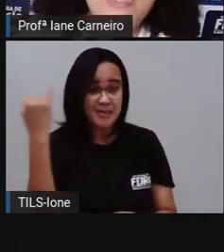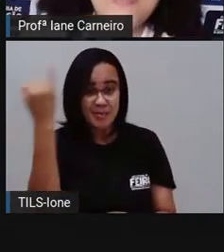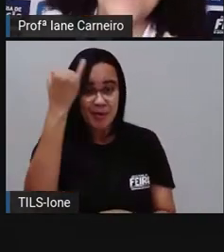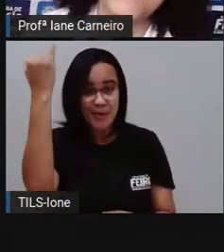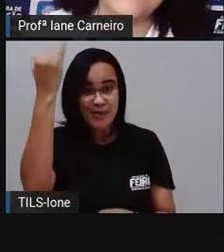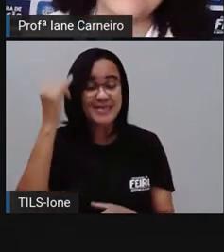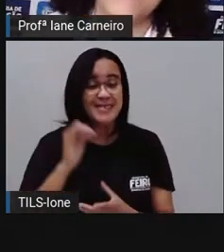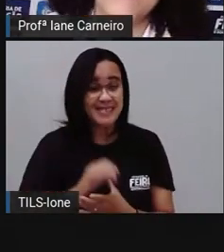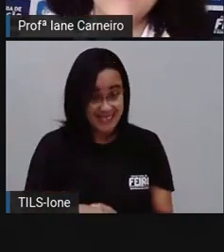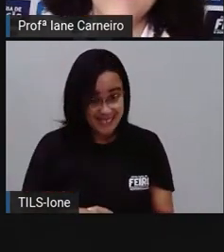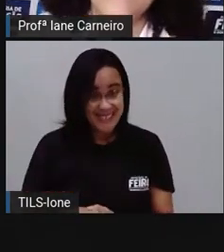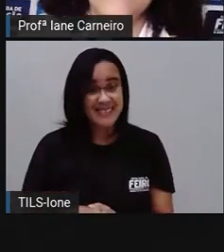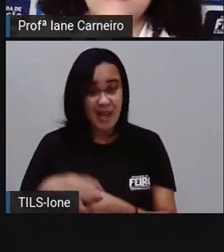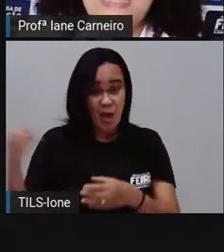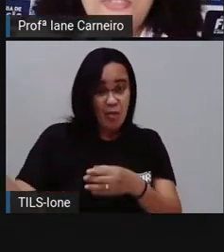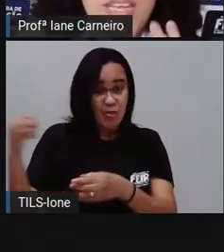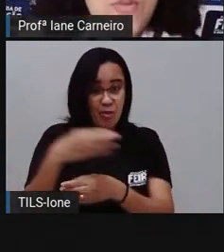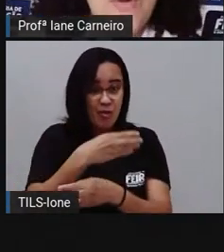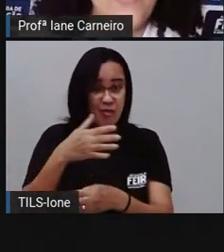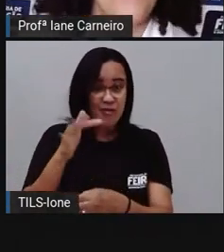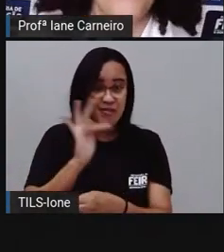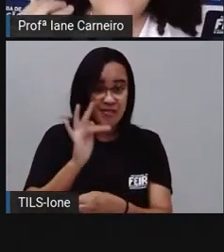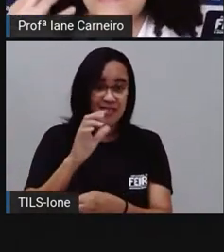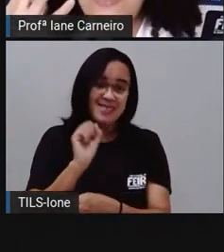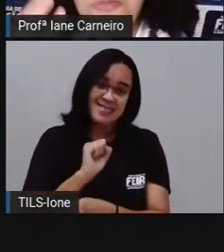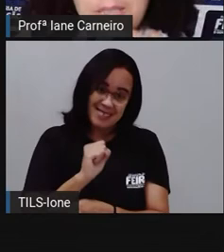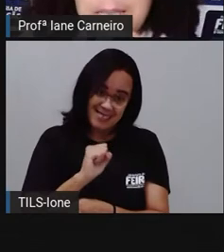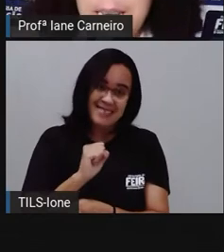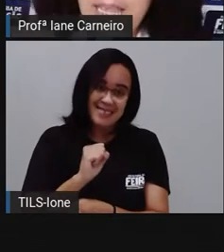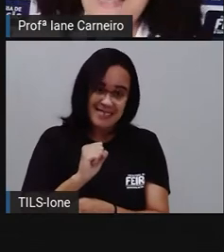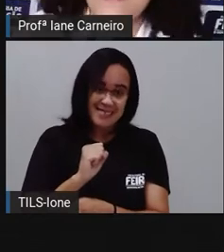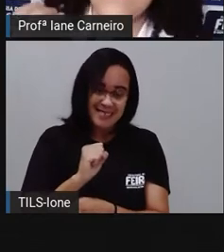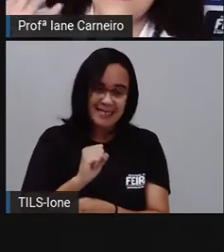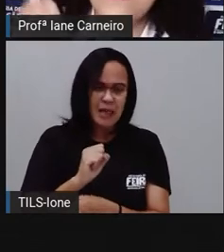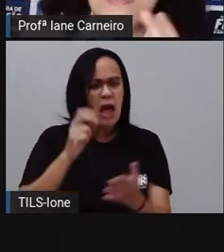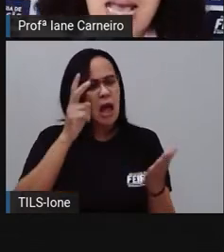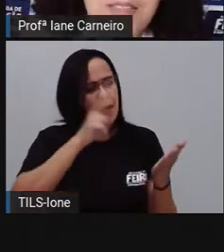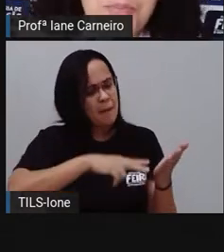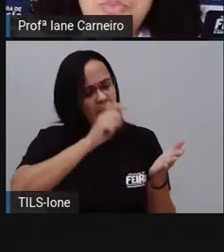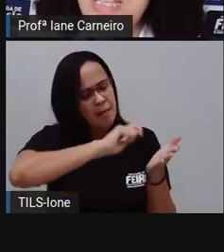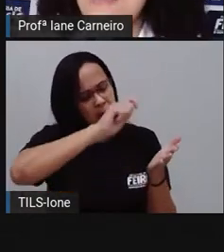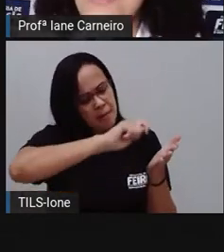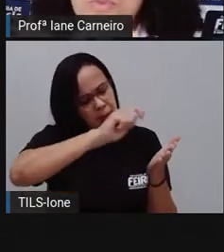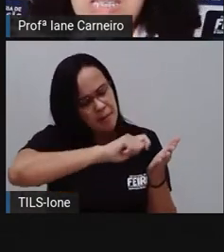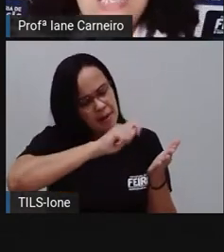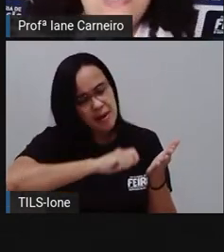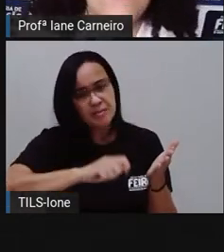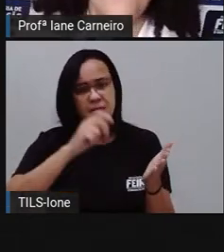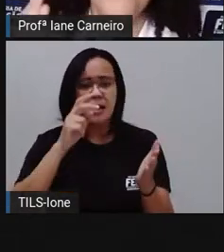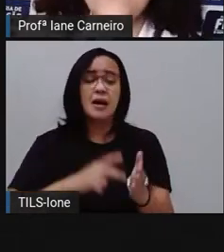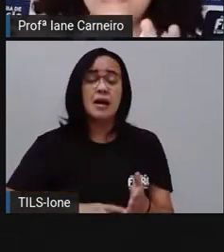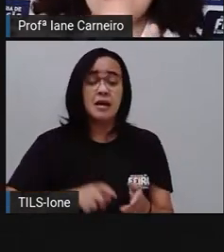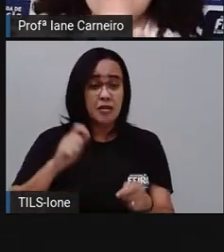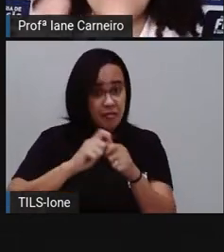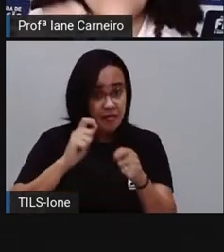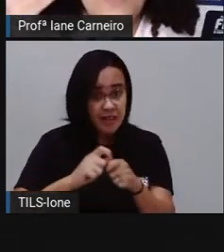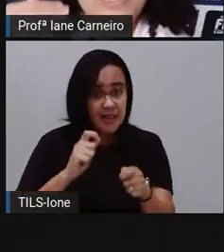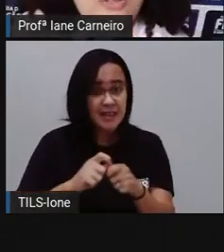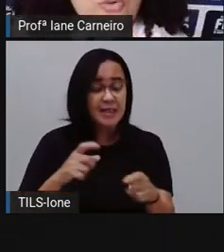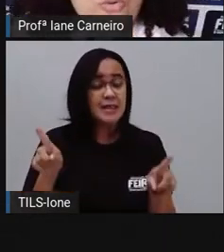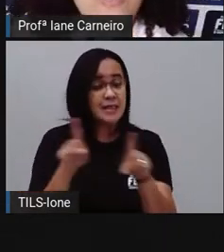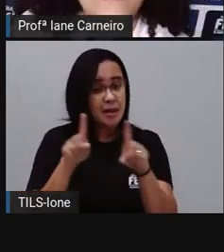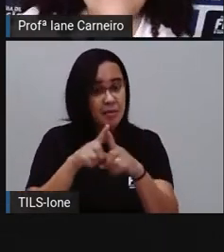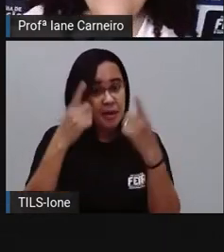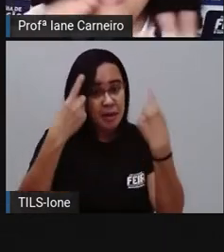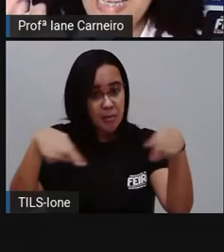revelação feirense mesmo, né? E ele tem feito agora, escrito muitas letras, né, lançado muitas músicas não só